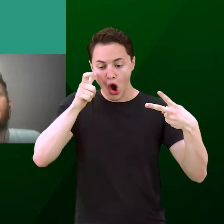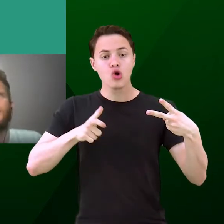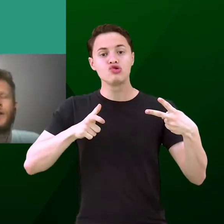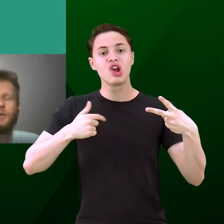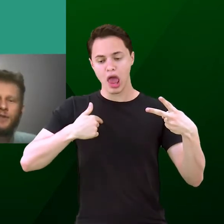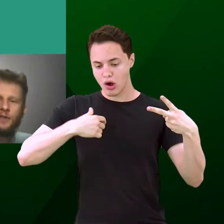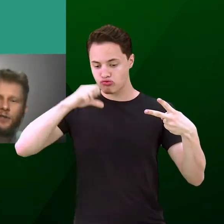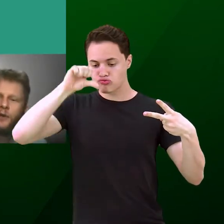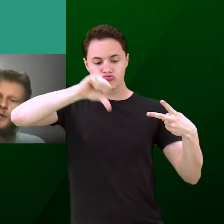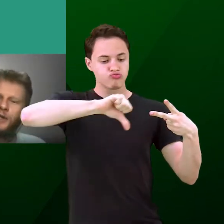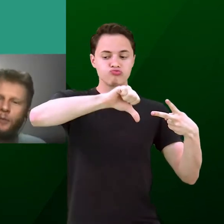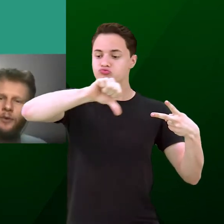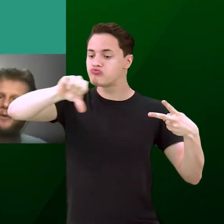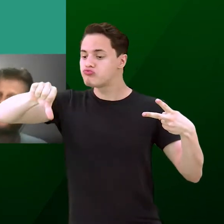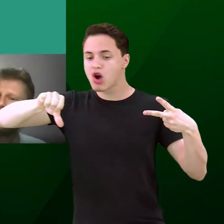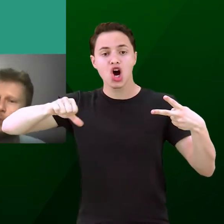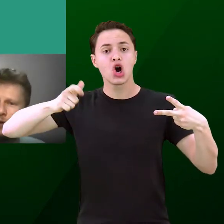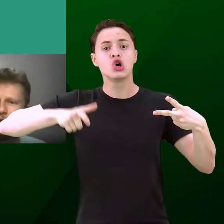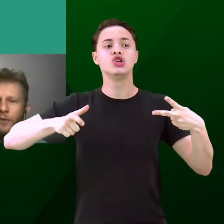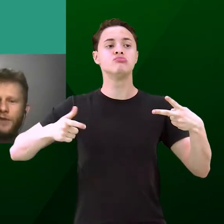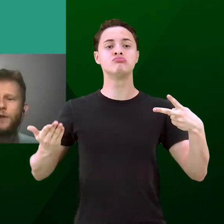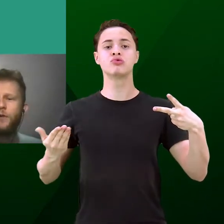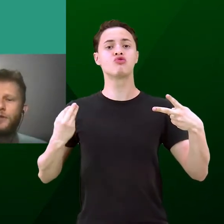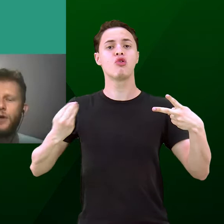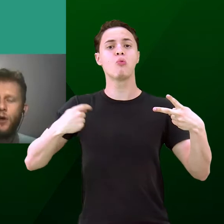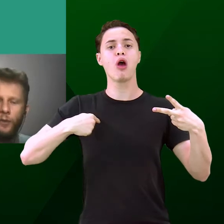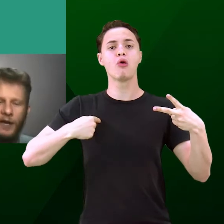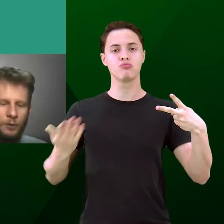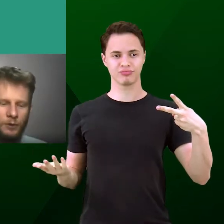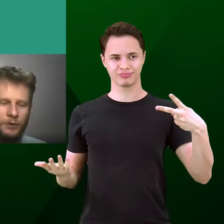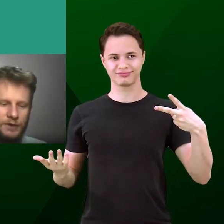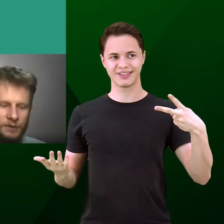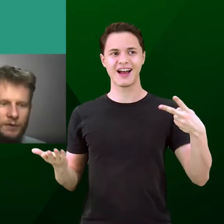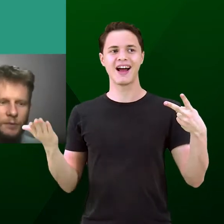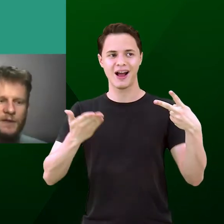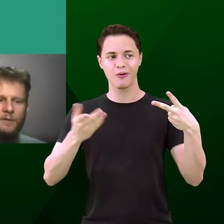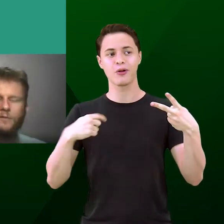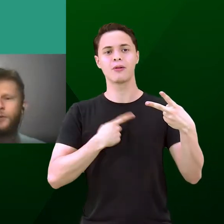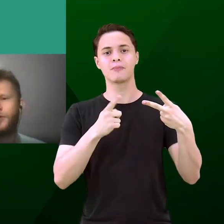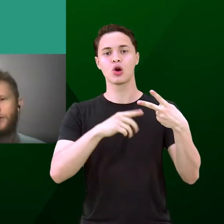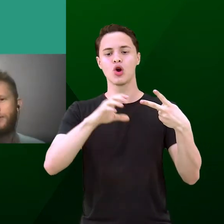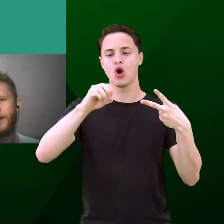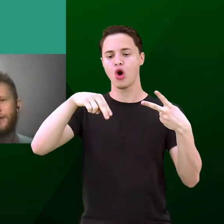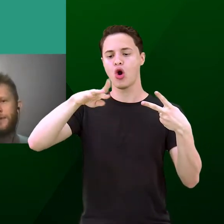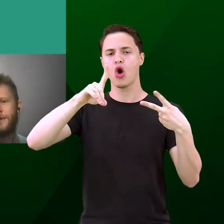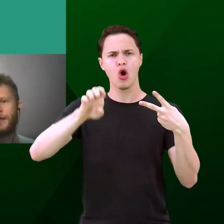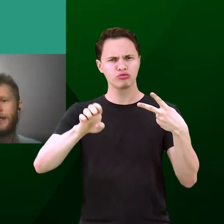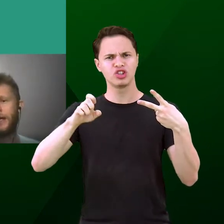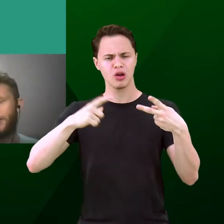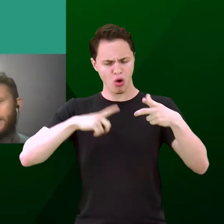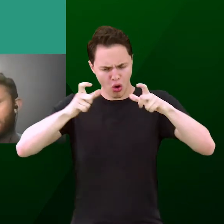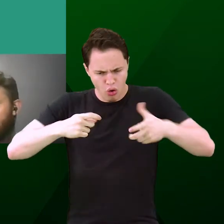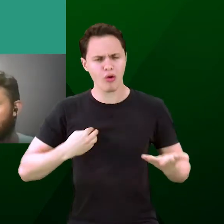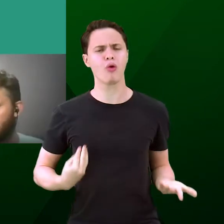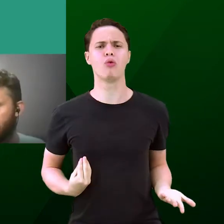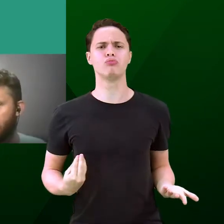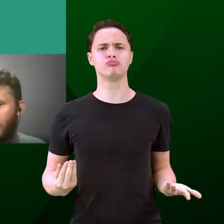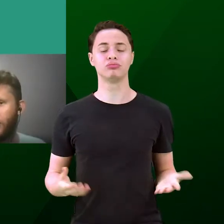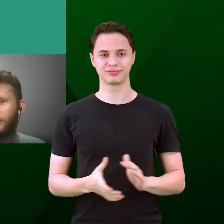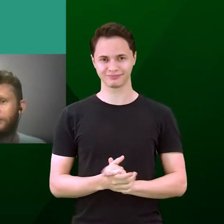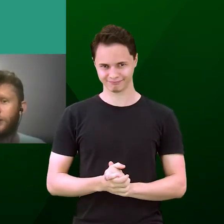tá? Então, eu coloquei aqui alguns, né, efeitos da corrida no aspecto biológico, digamos